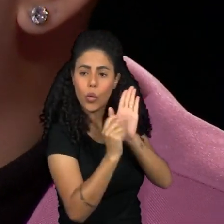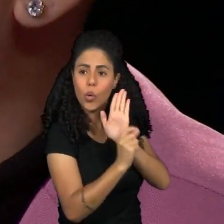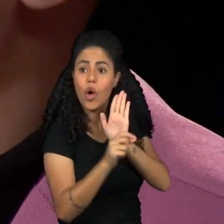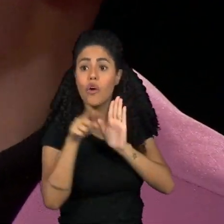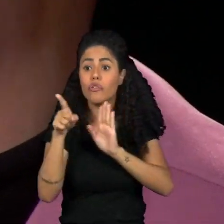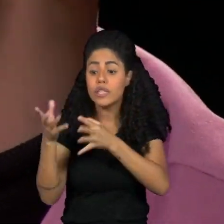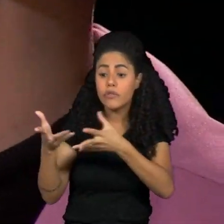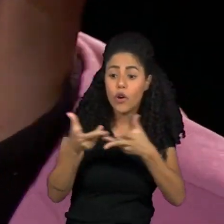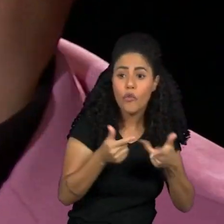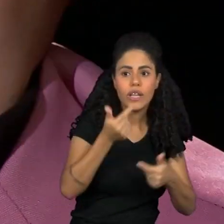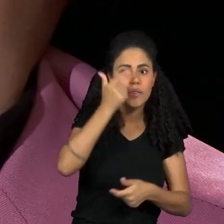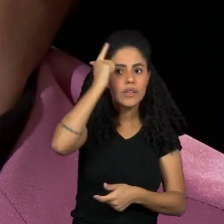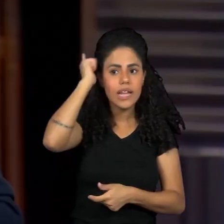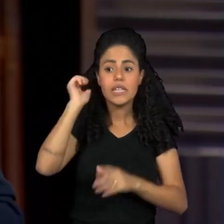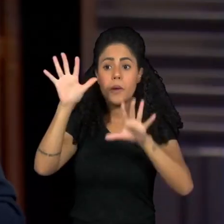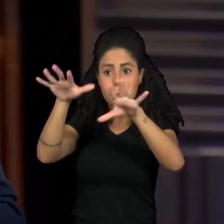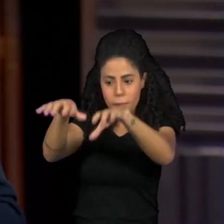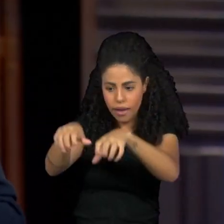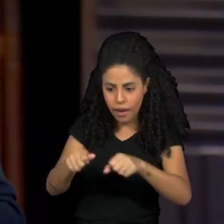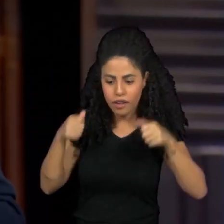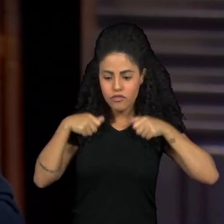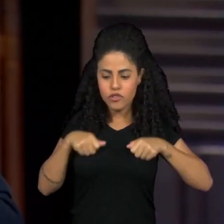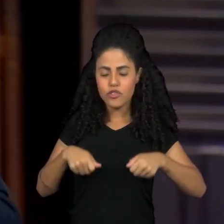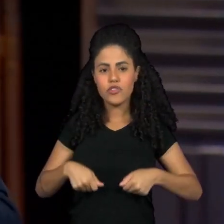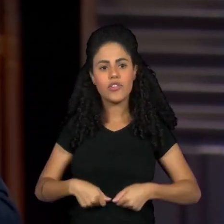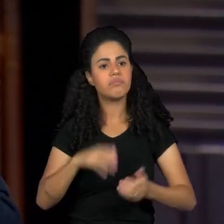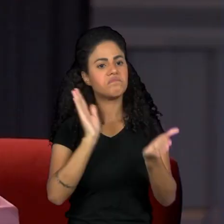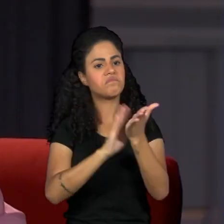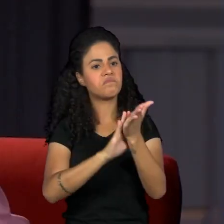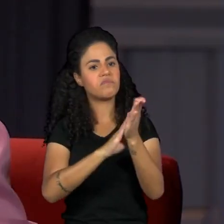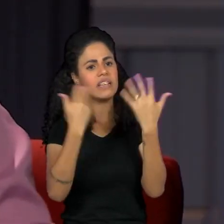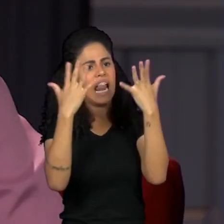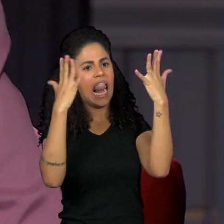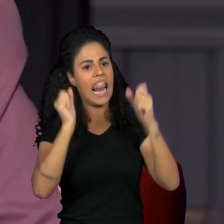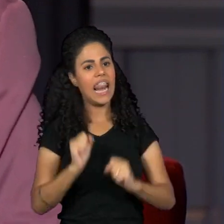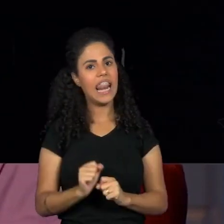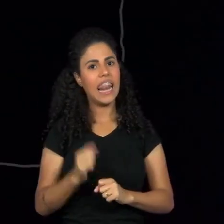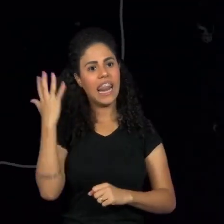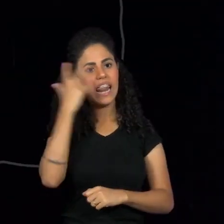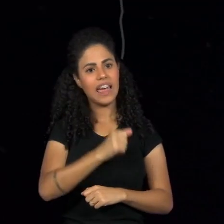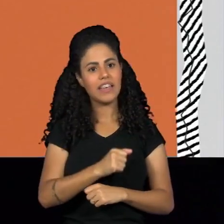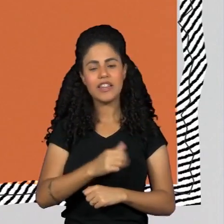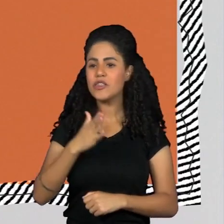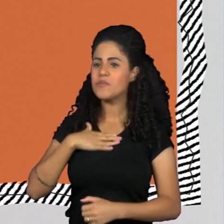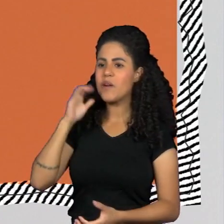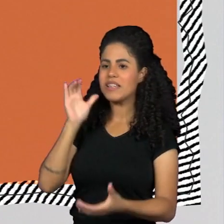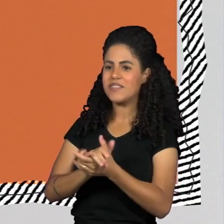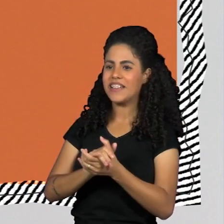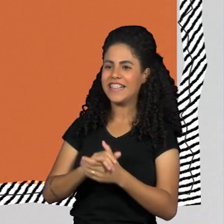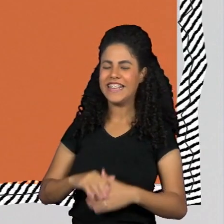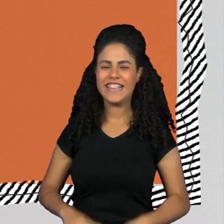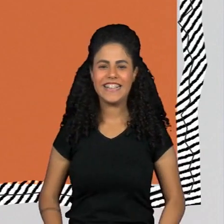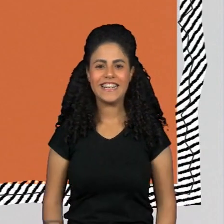aqui. Então vai lá e pega. Arrasou, tenho que dizer. Você gostou? É minha roupa do meu casamento.